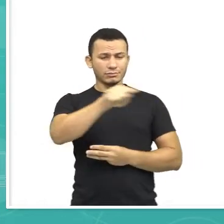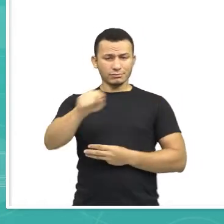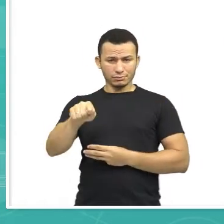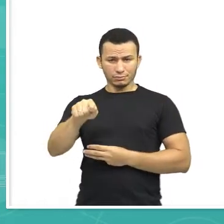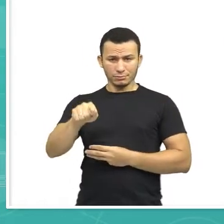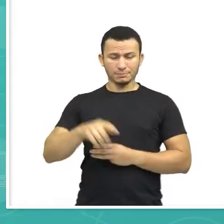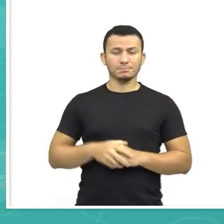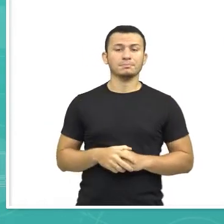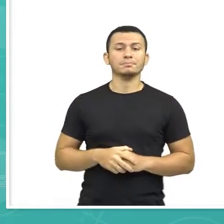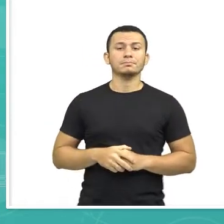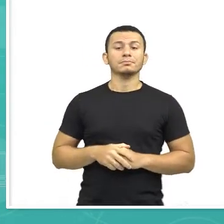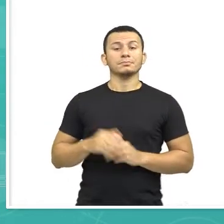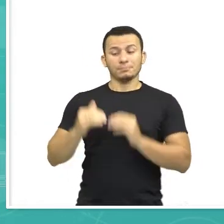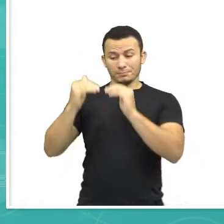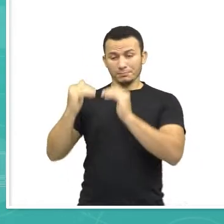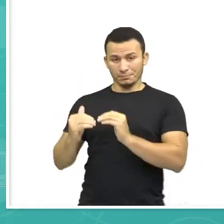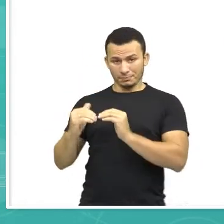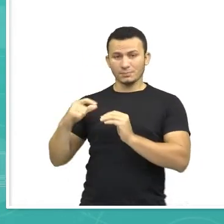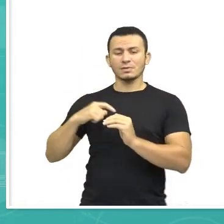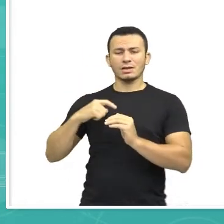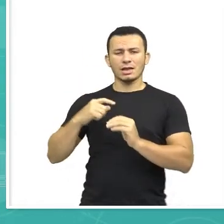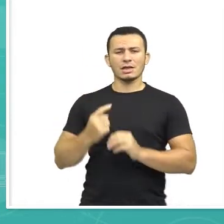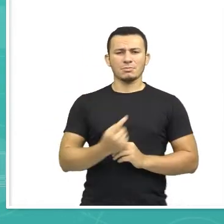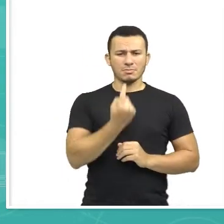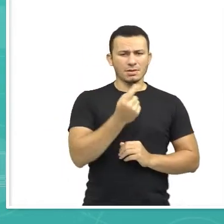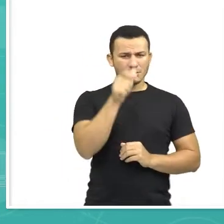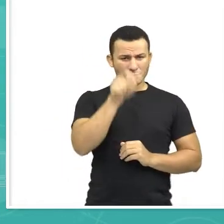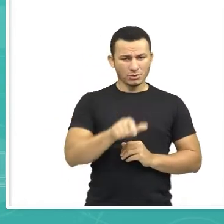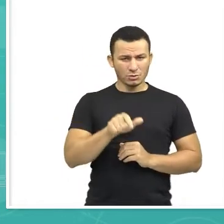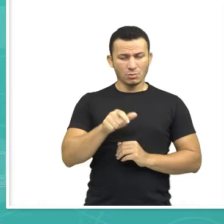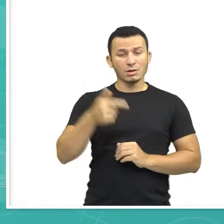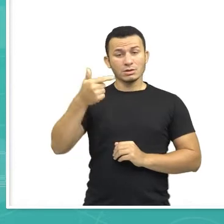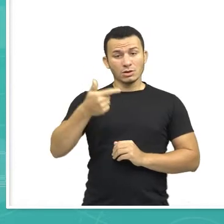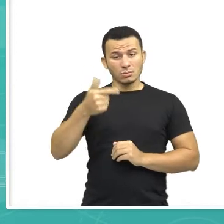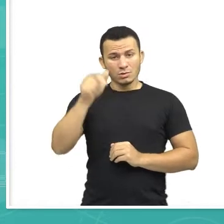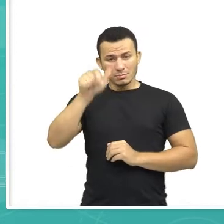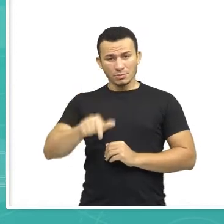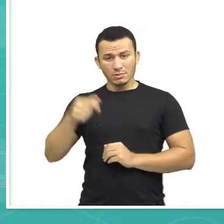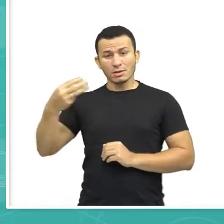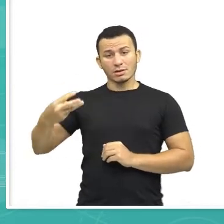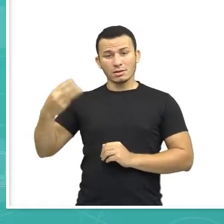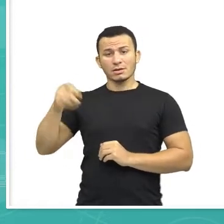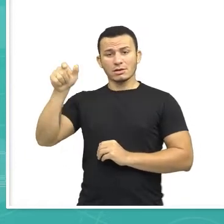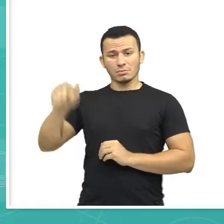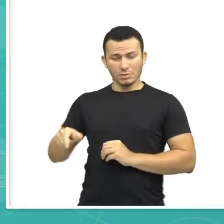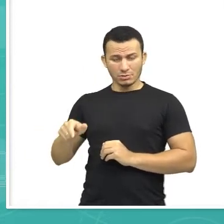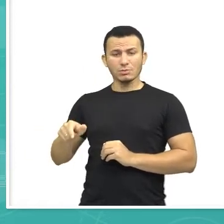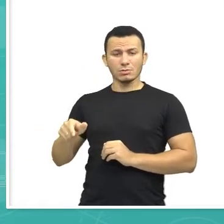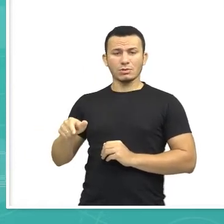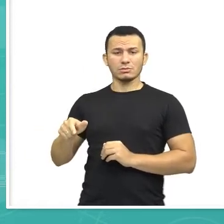do plural. Muito bem, primeira pessoa, segunda pessoa e terceira pessoa do